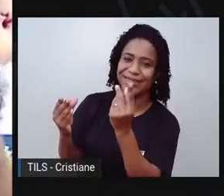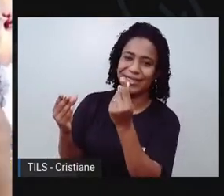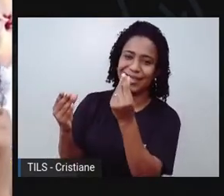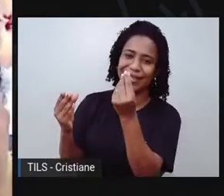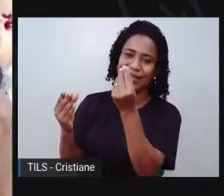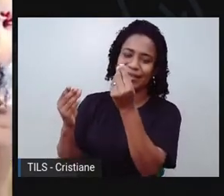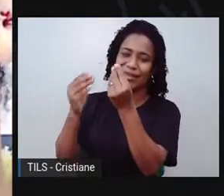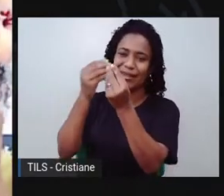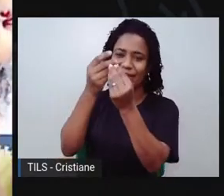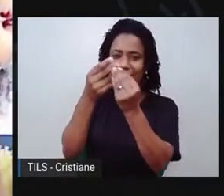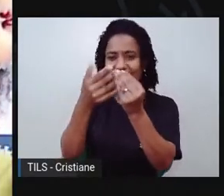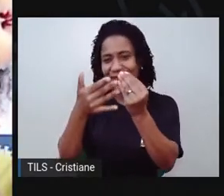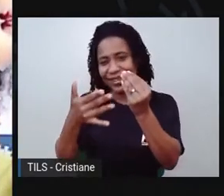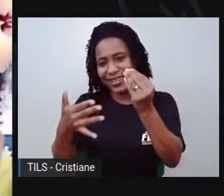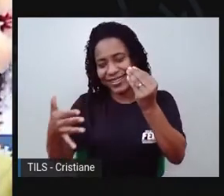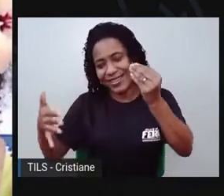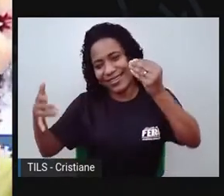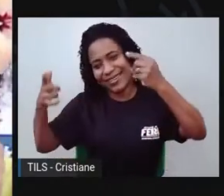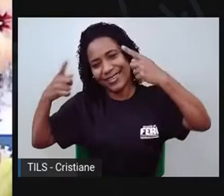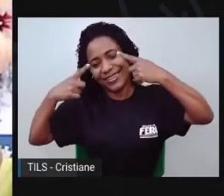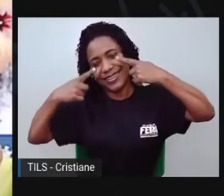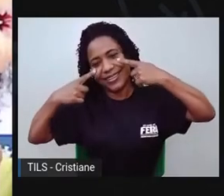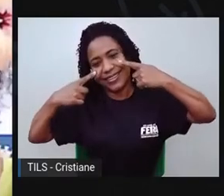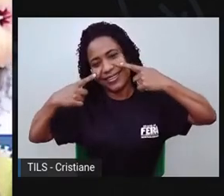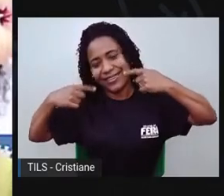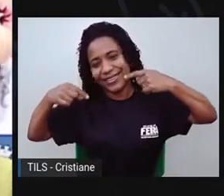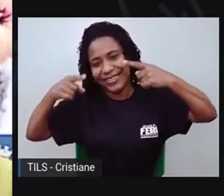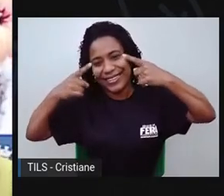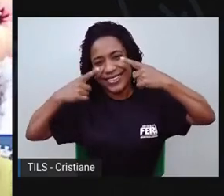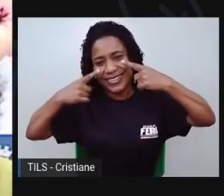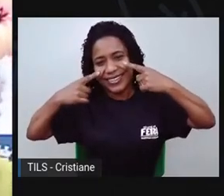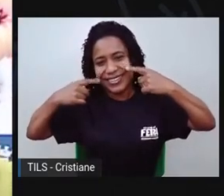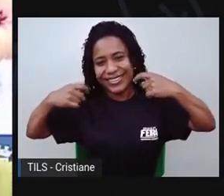rosa pôs-se a